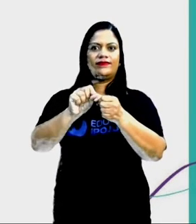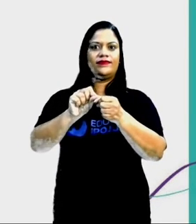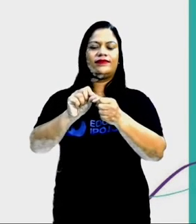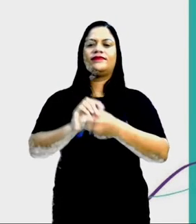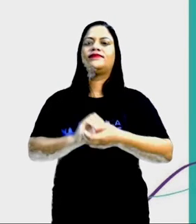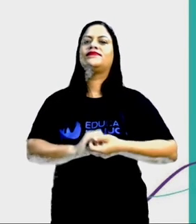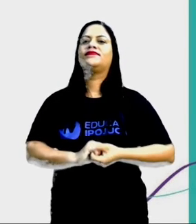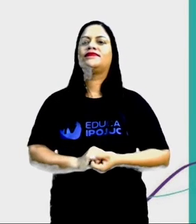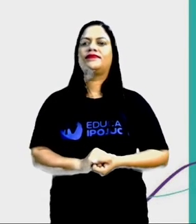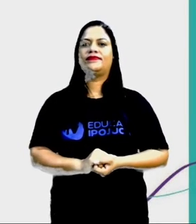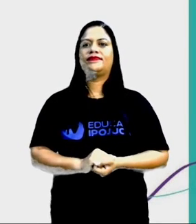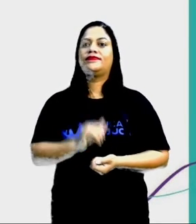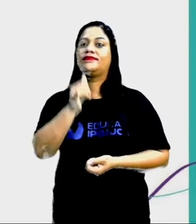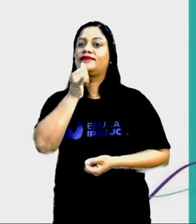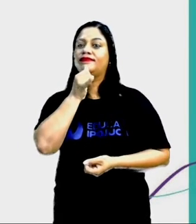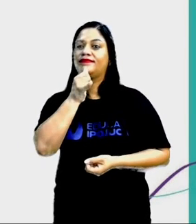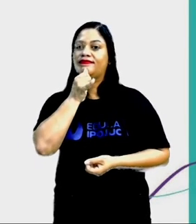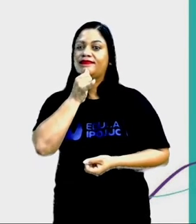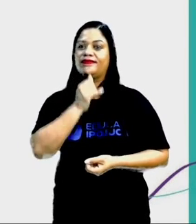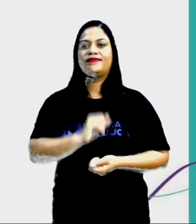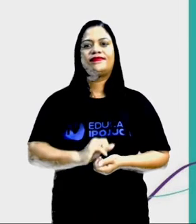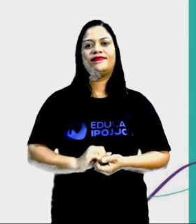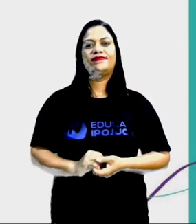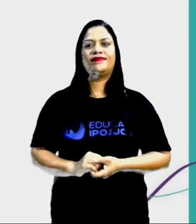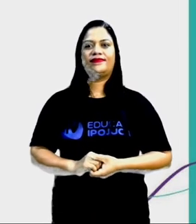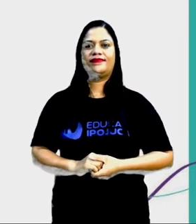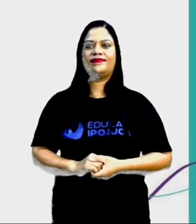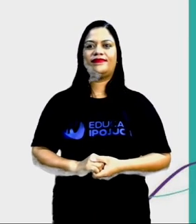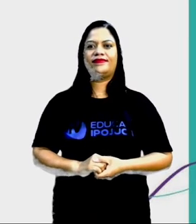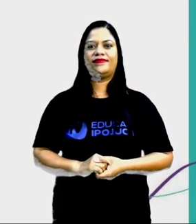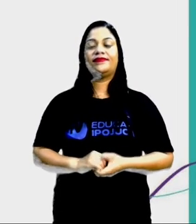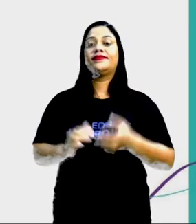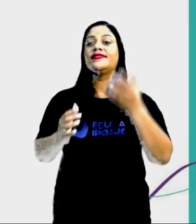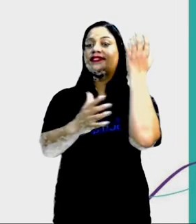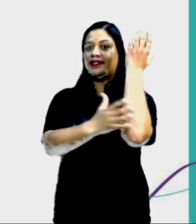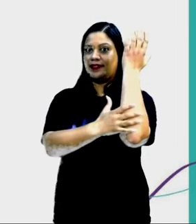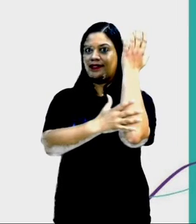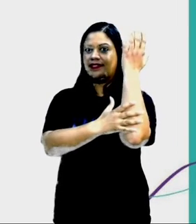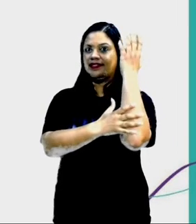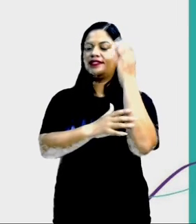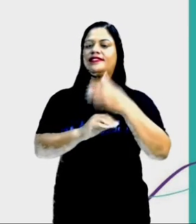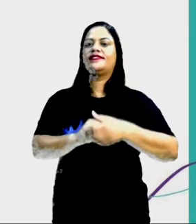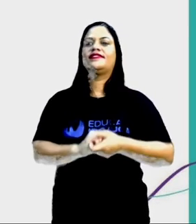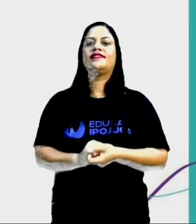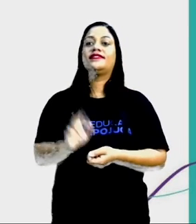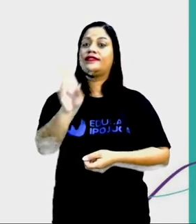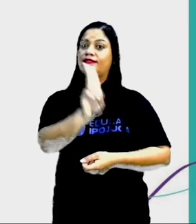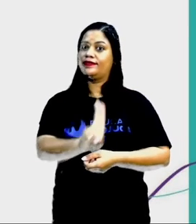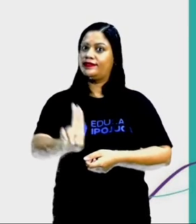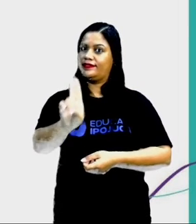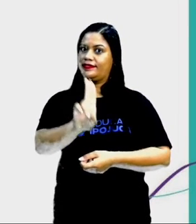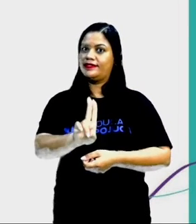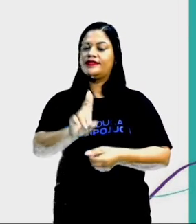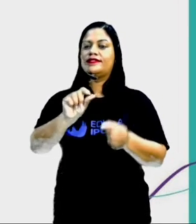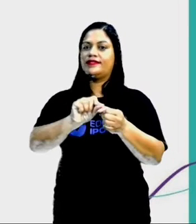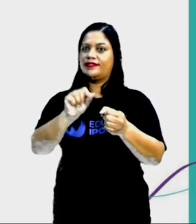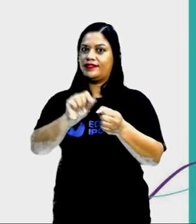exemplo, a madeira É o material que faz